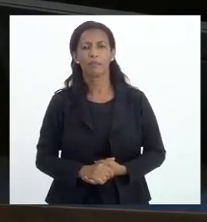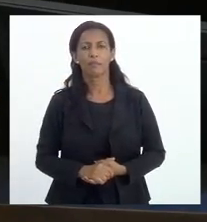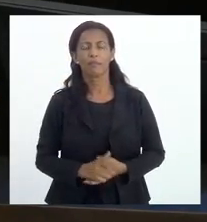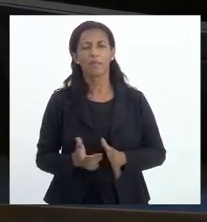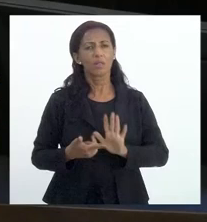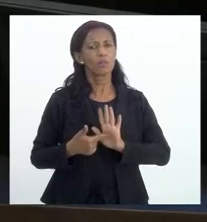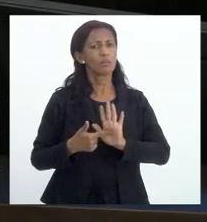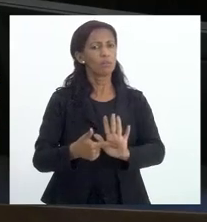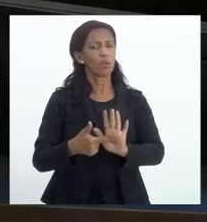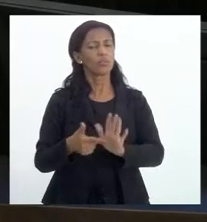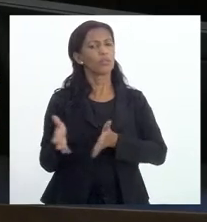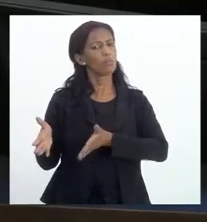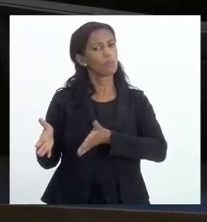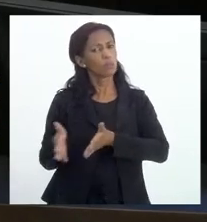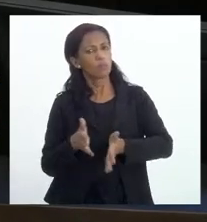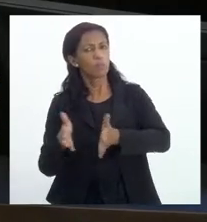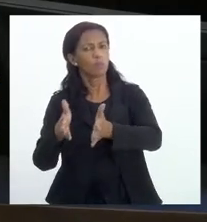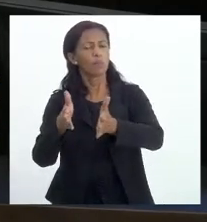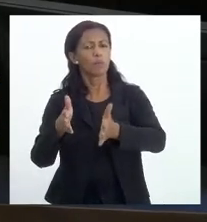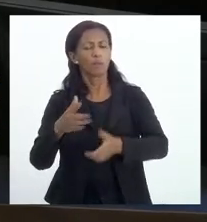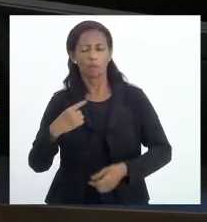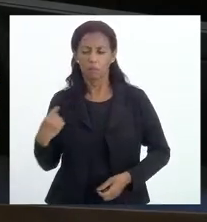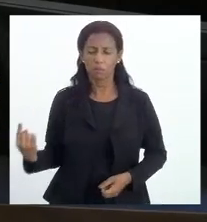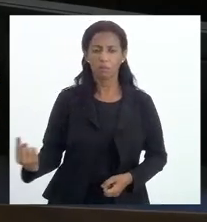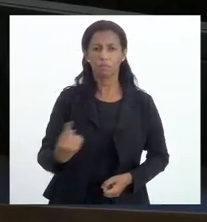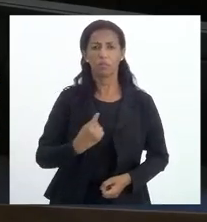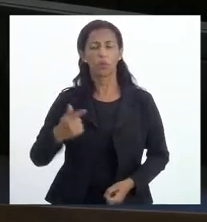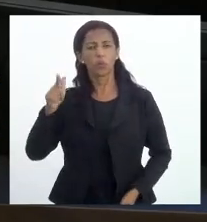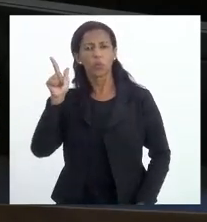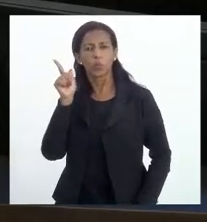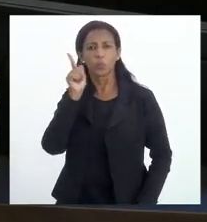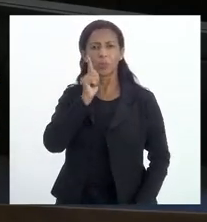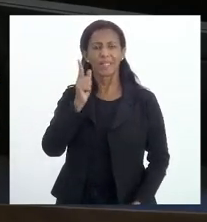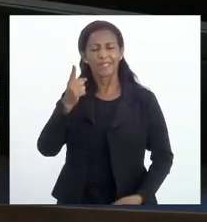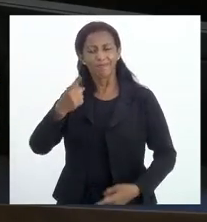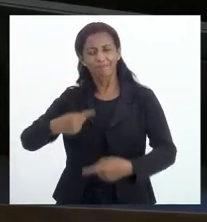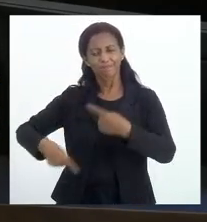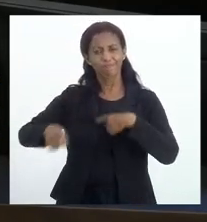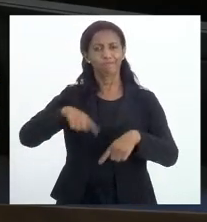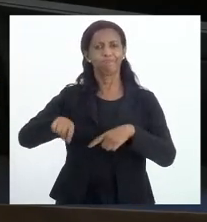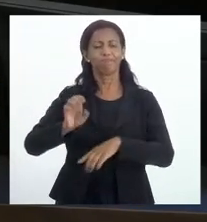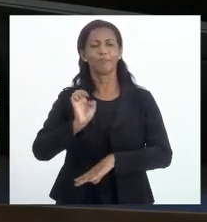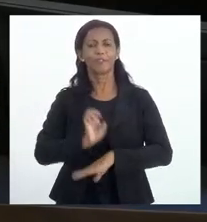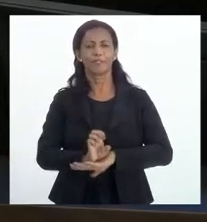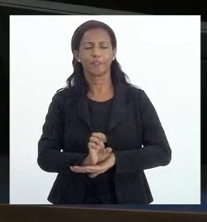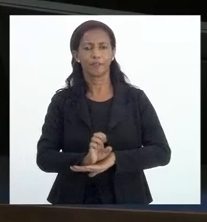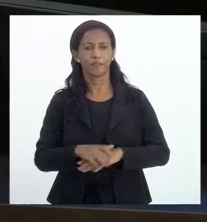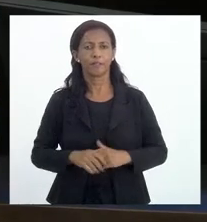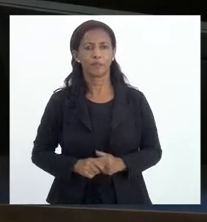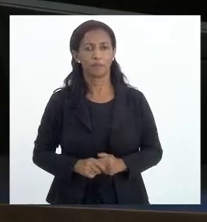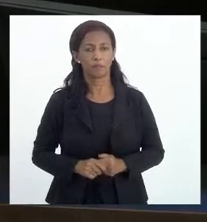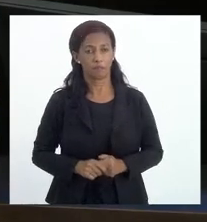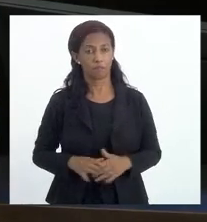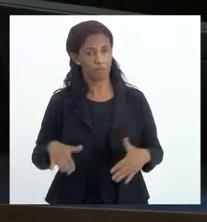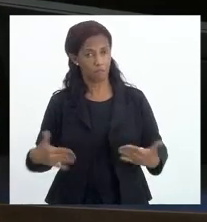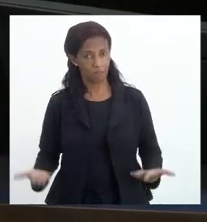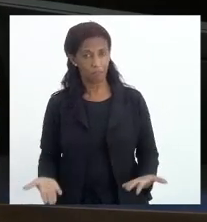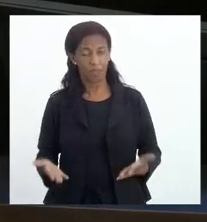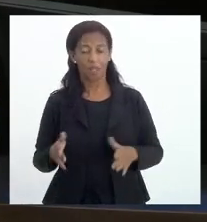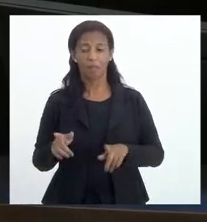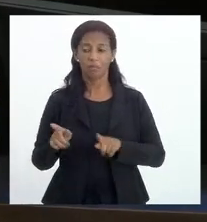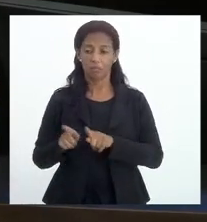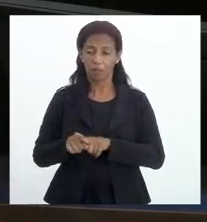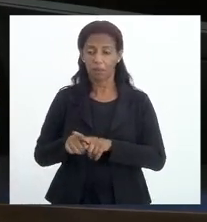que é um dos caminhos para que a gente consiga recuperar o Estado. Obviamente, da